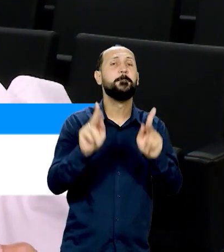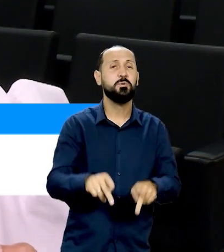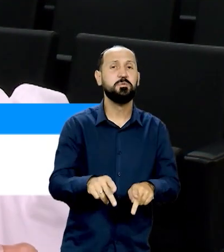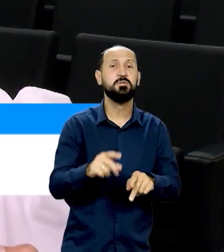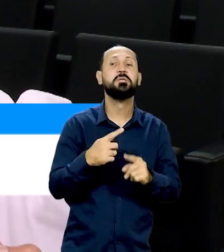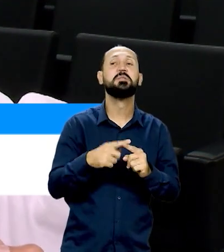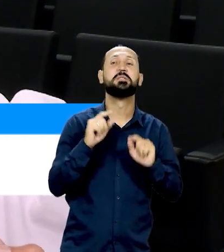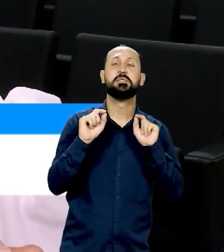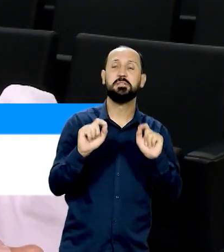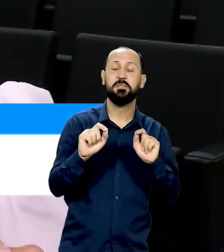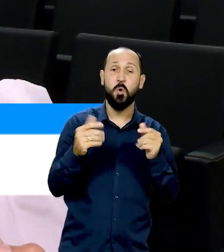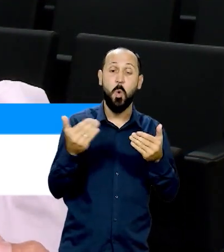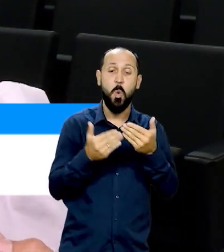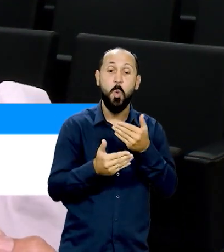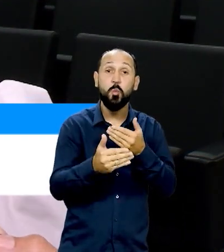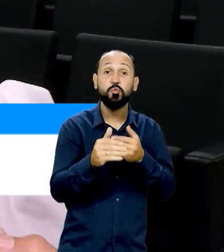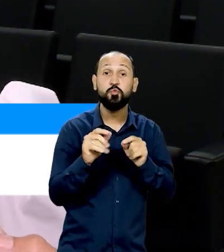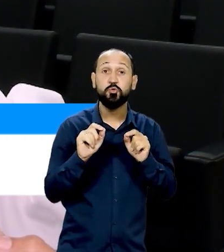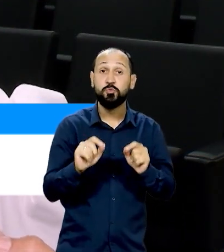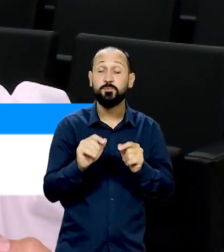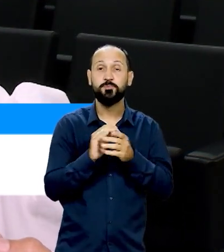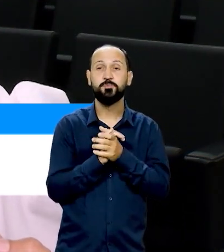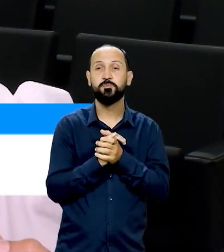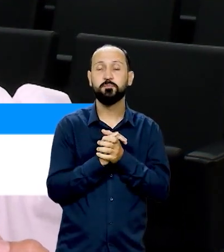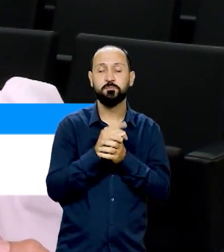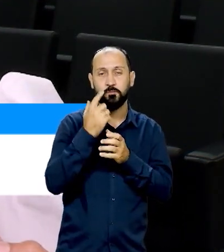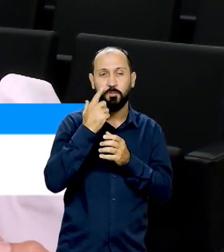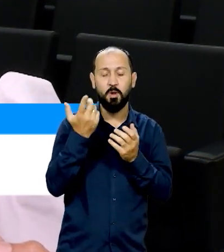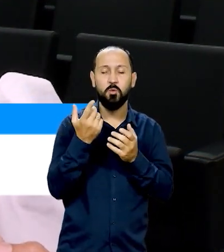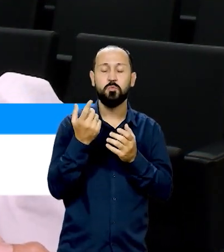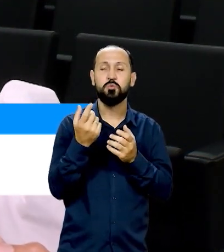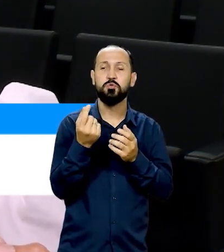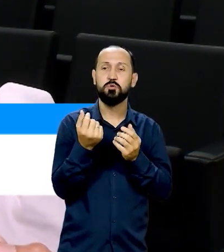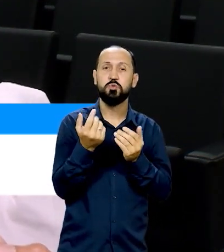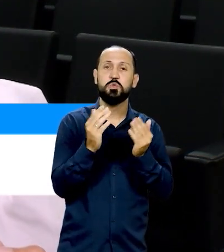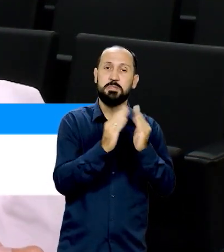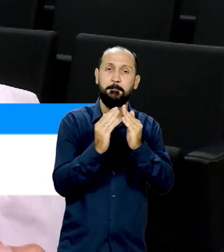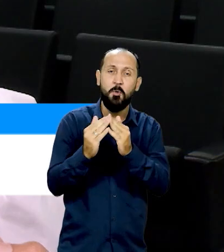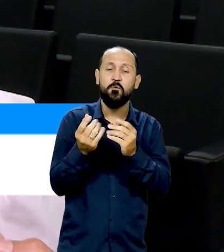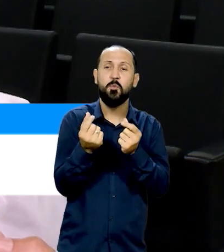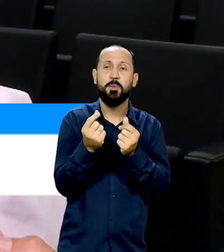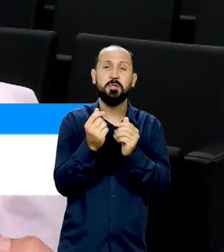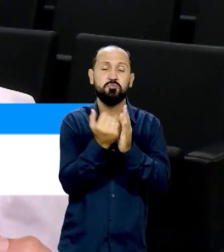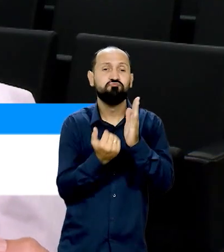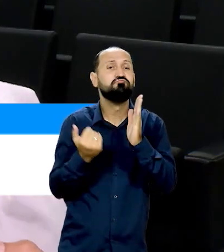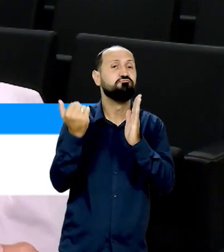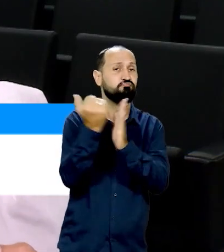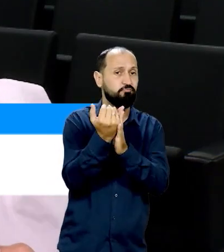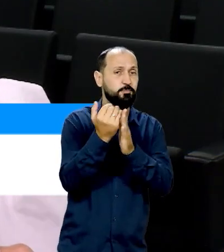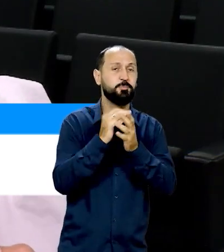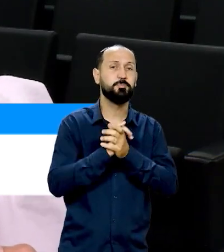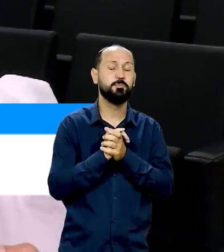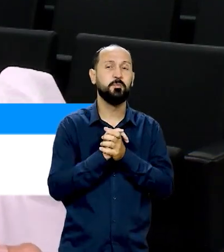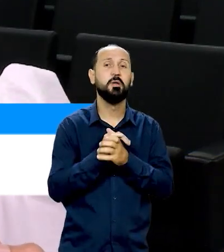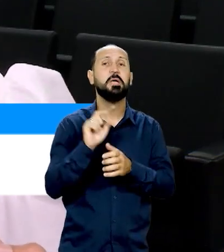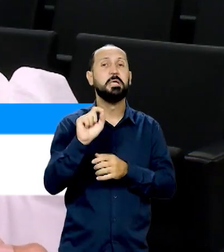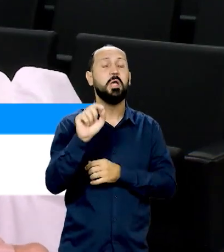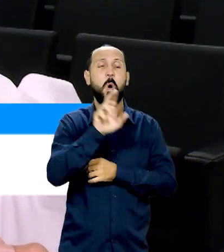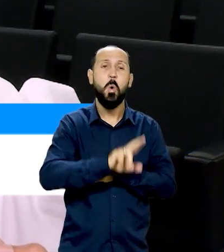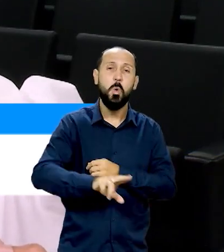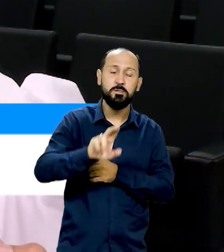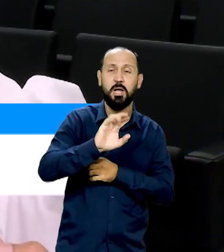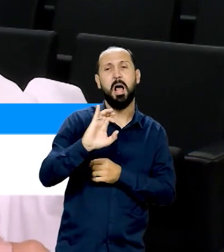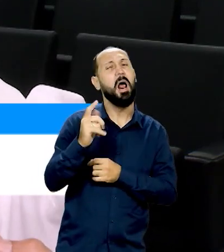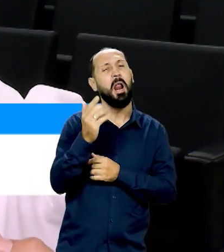nossa população, visto também que hoje os imóveis aumentaram, né, de valores e que